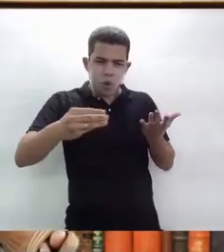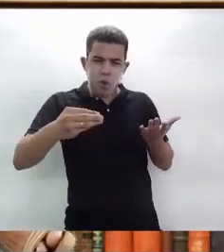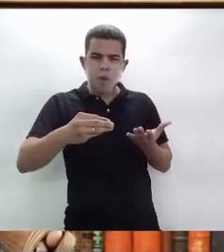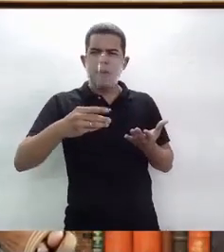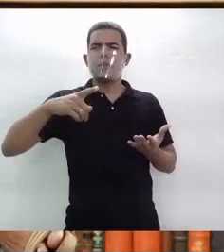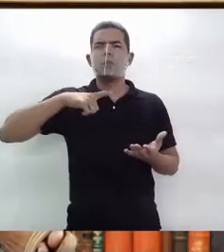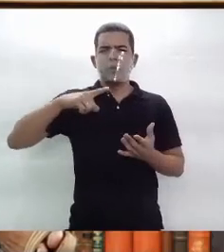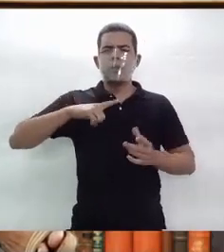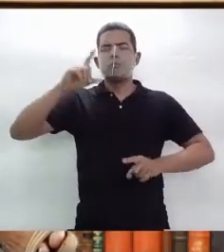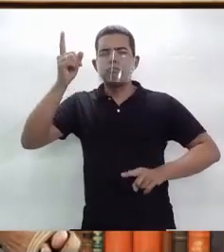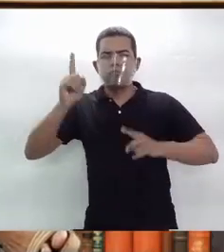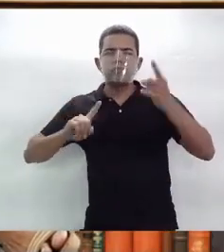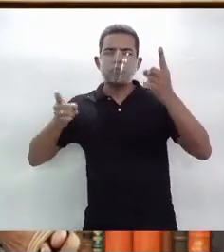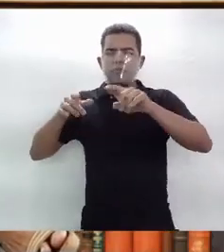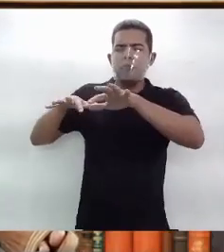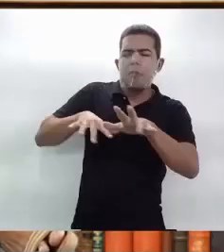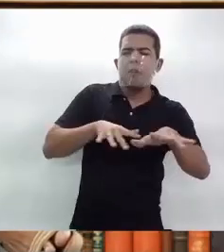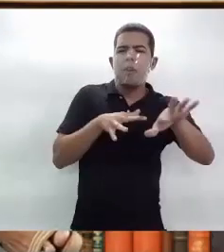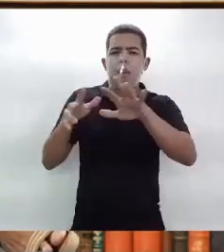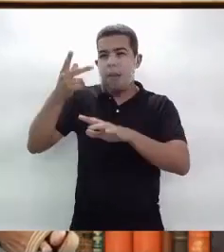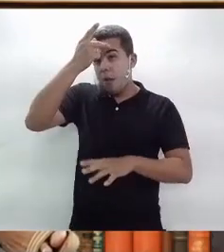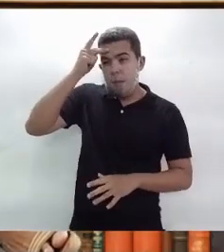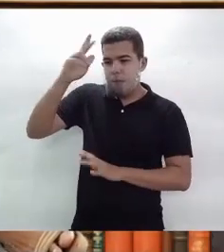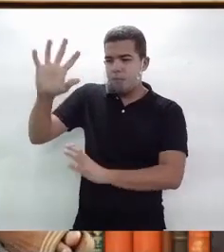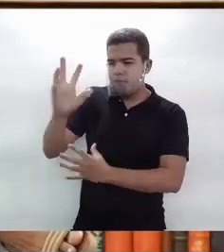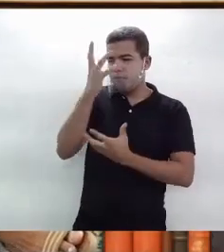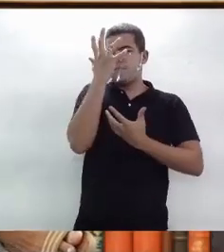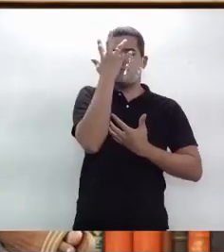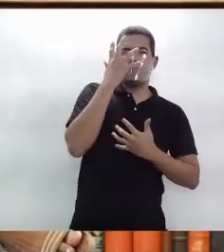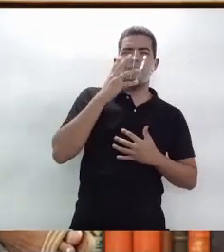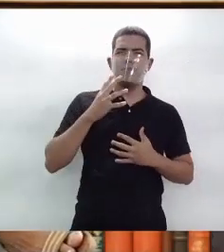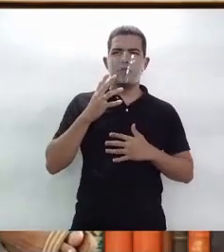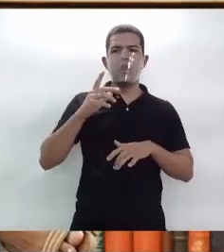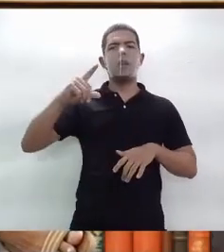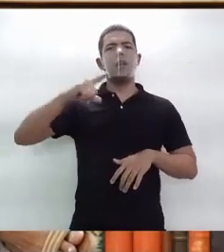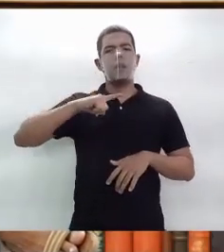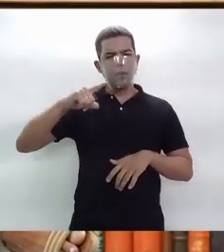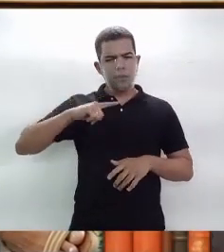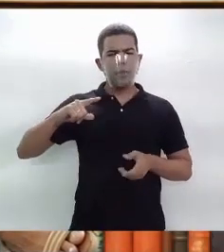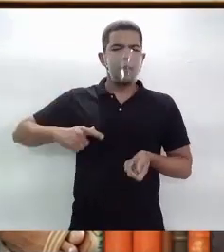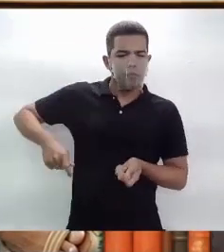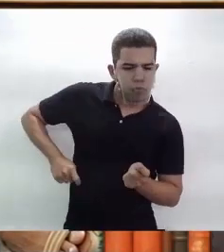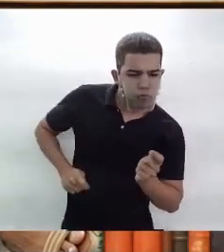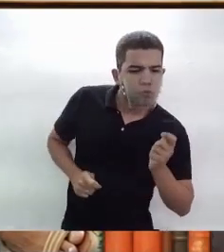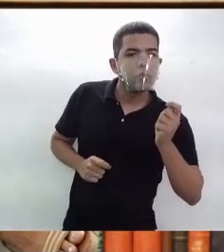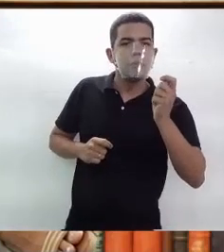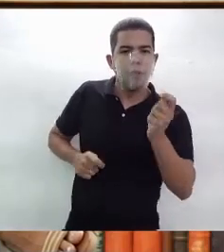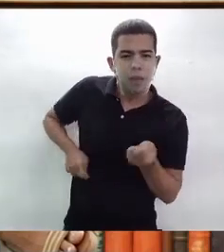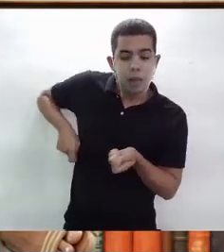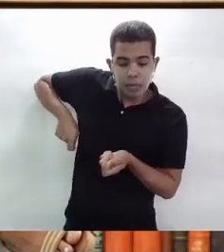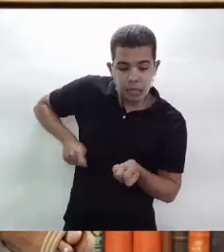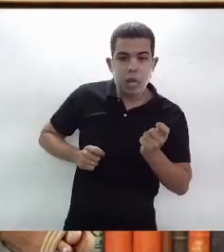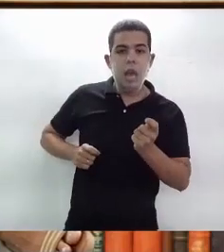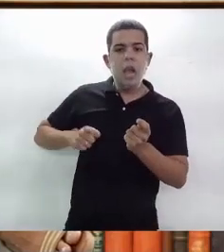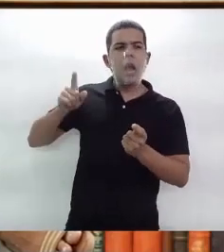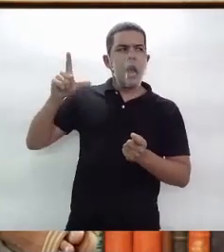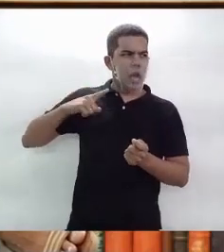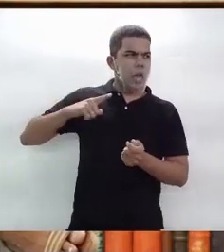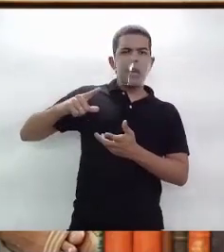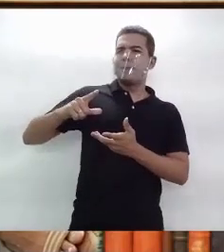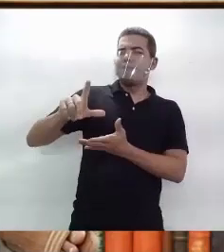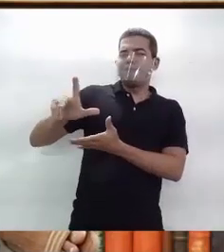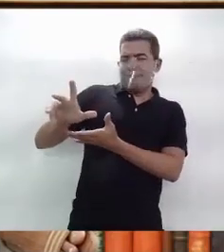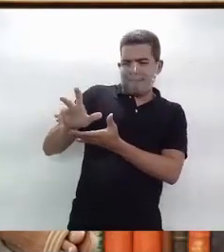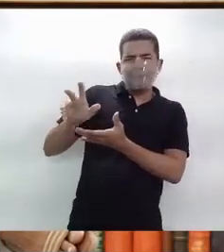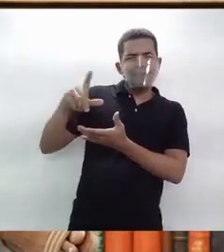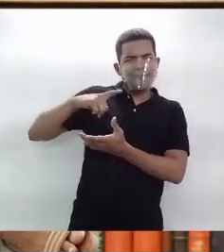dos blocos carnavalescos, das pessoas se fantasiar e ter esse momento. O maracatu ele está presente firmemente em muitos blocos